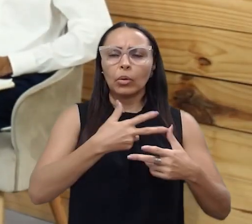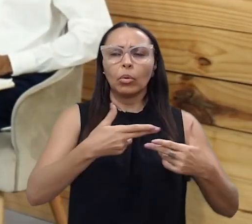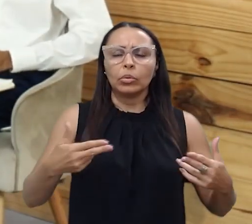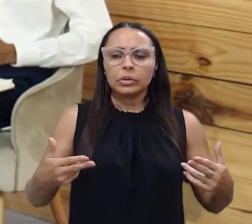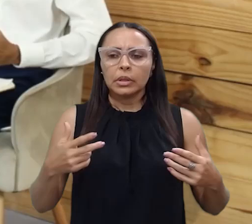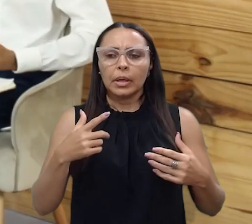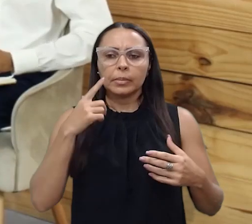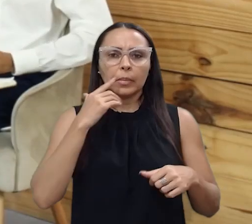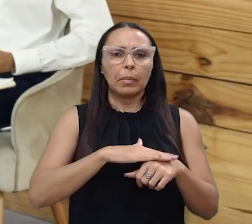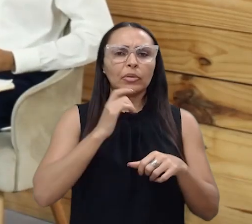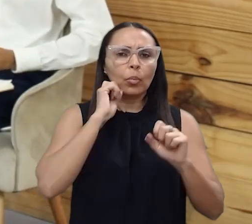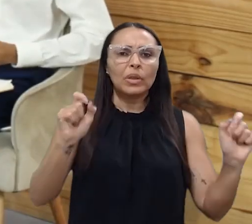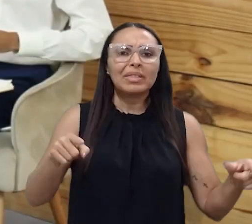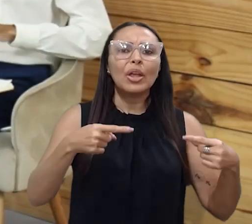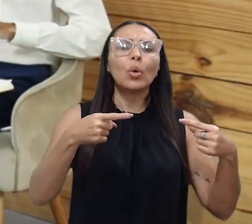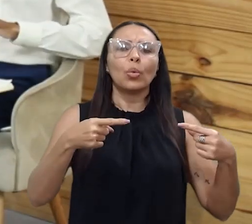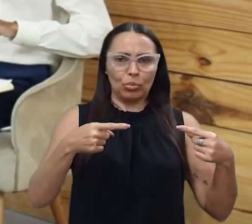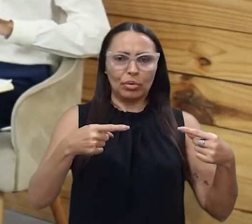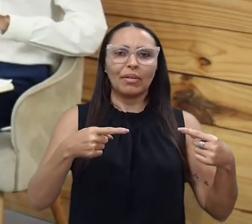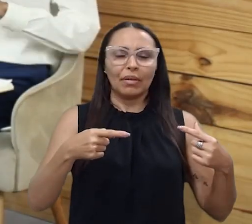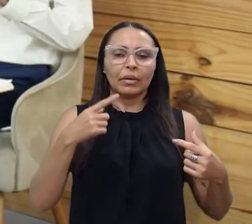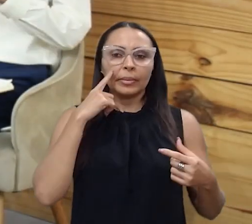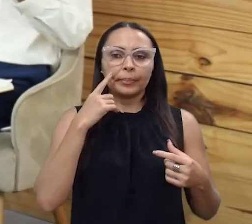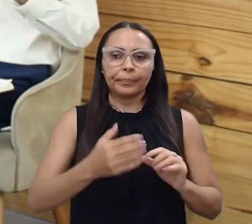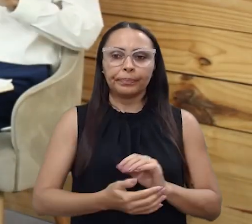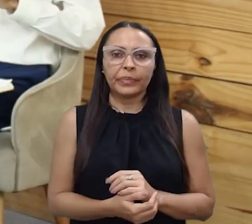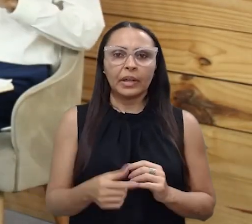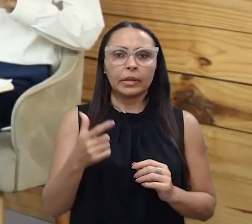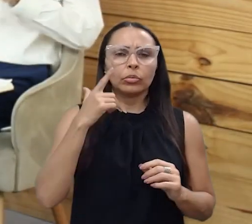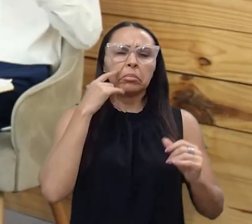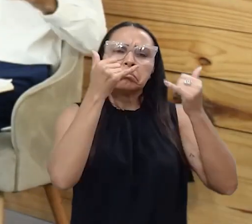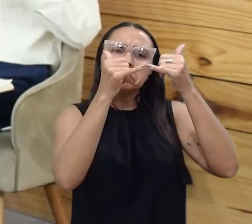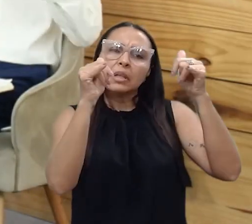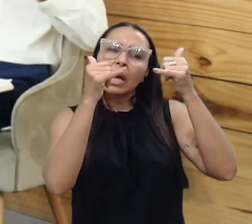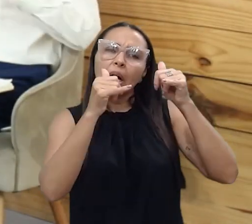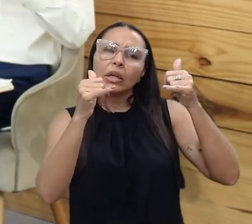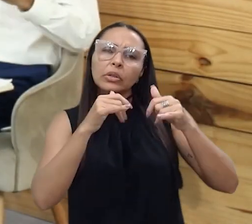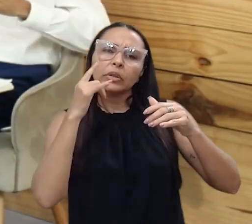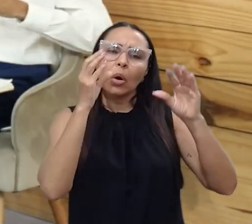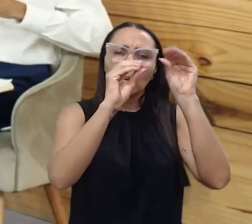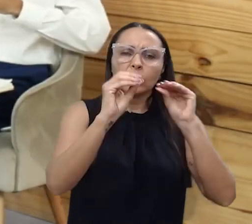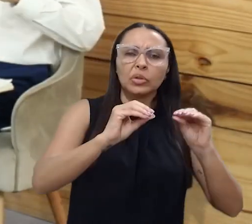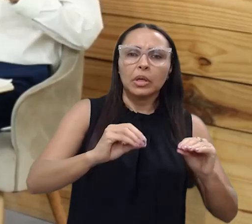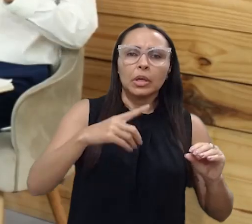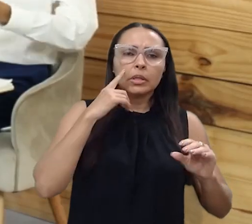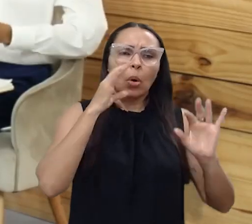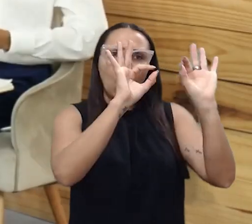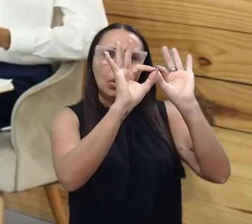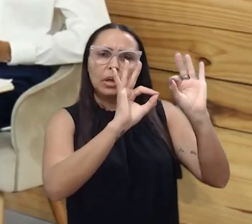design, uma coisa muito mais neutra, né? De não ter traços onde todas as composições estéticas